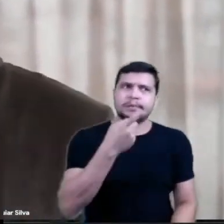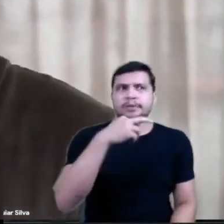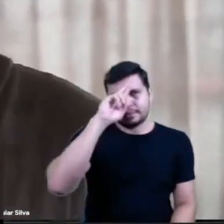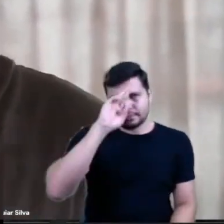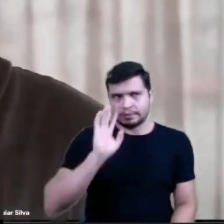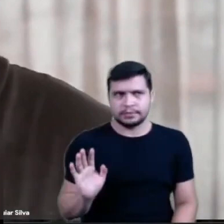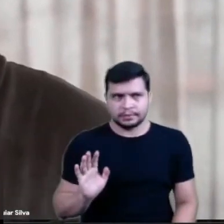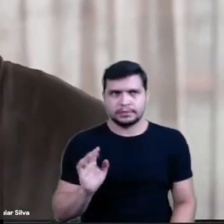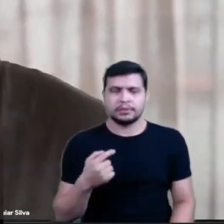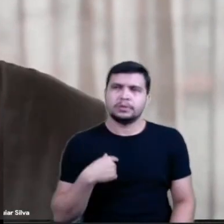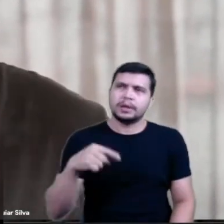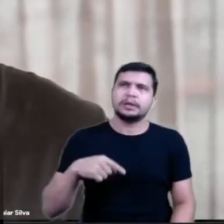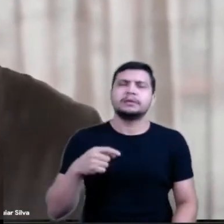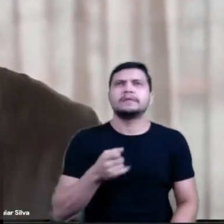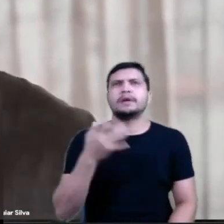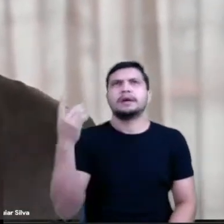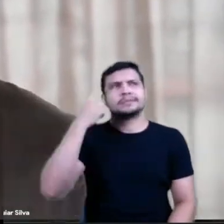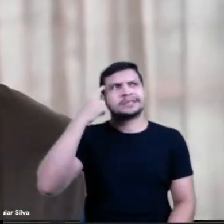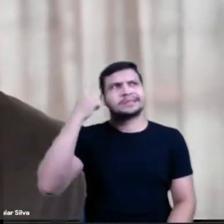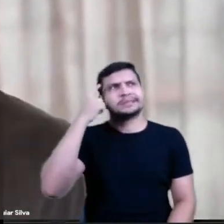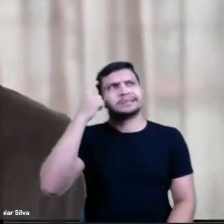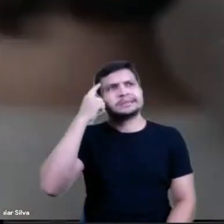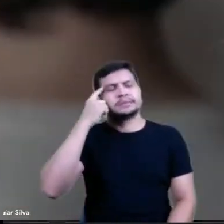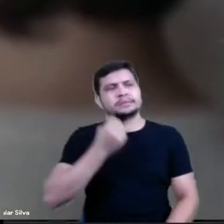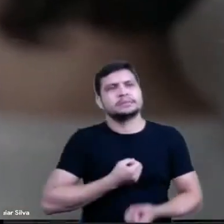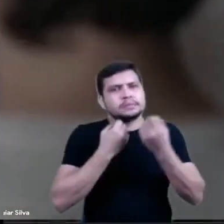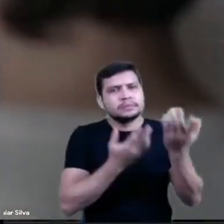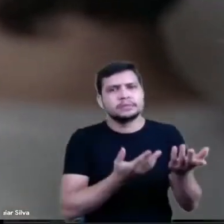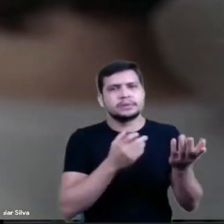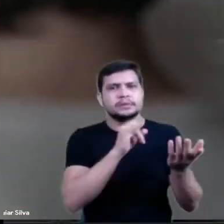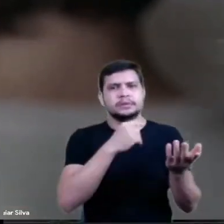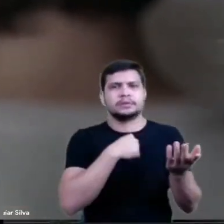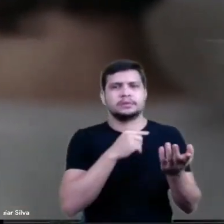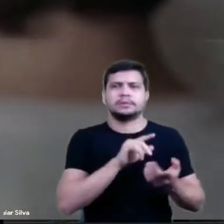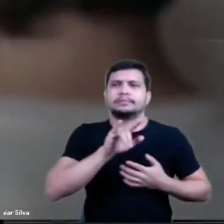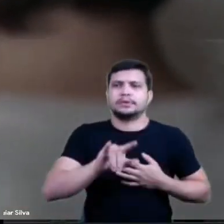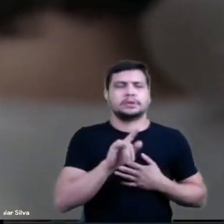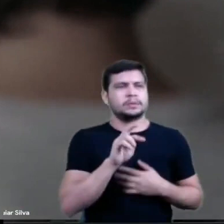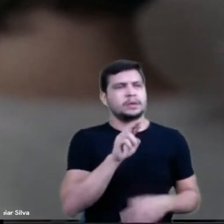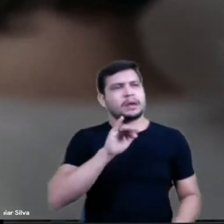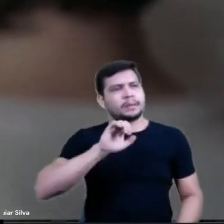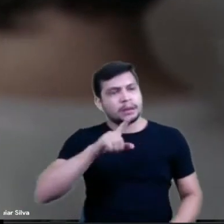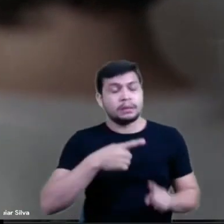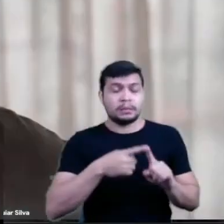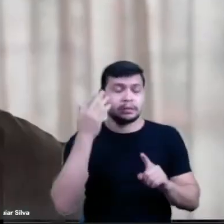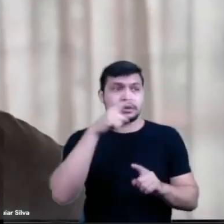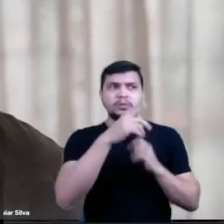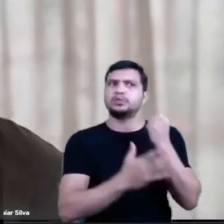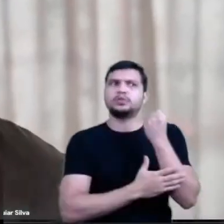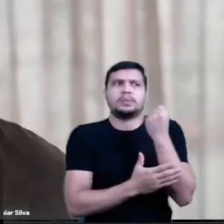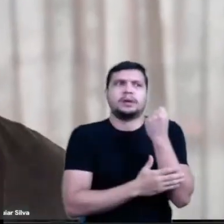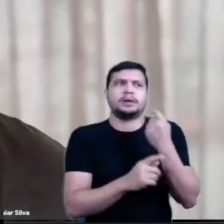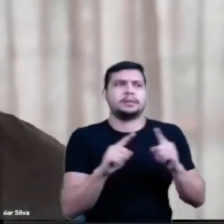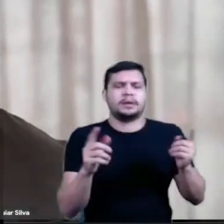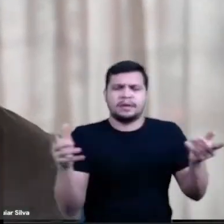Olha, eu tô aqui há horas me questionando se eu devia ou não ter te falado que eu tô apaixonado pelo Gabriel. Você sabe, você já é mó ciumenta. Agora eu não quero